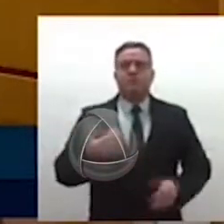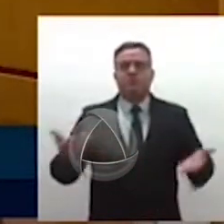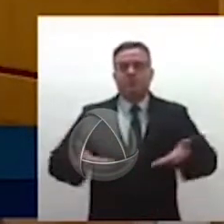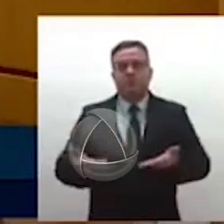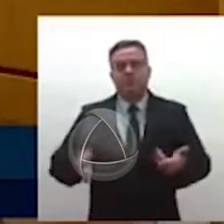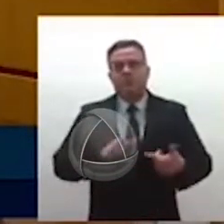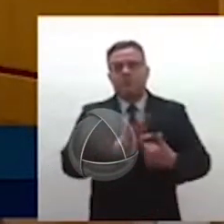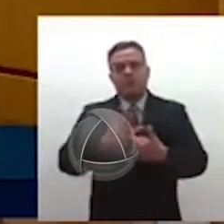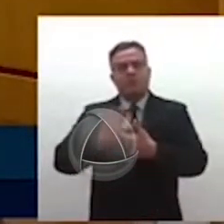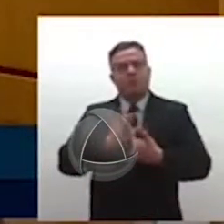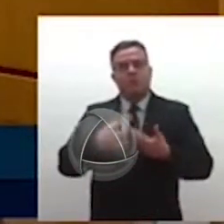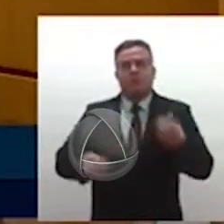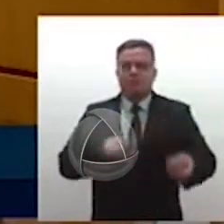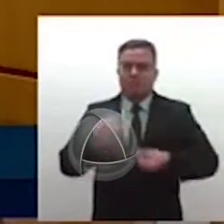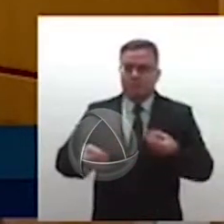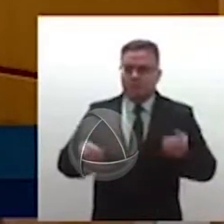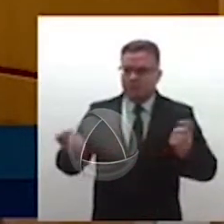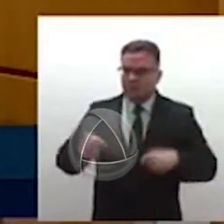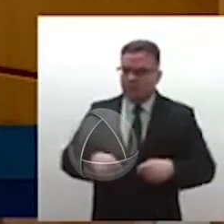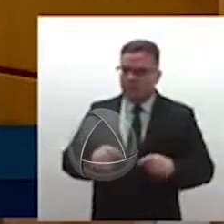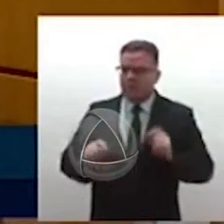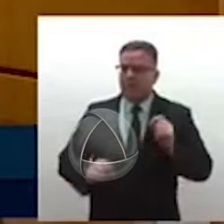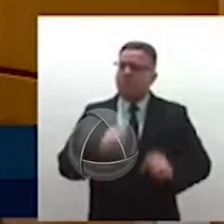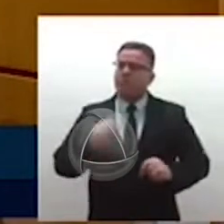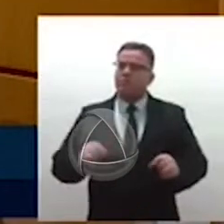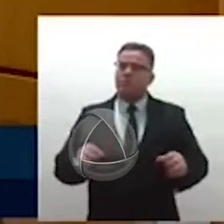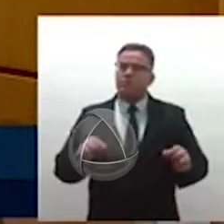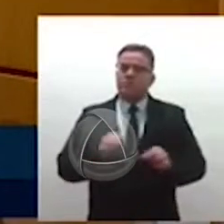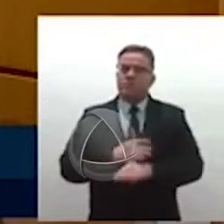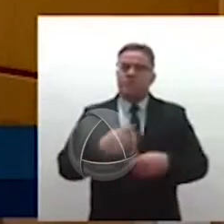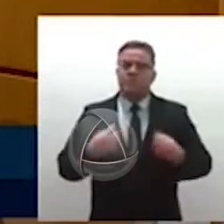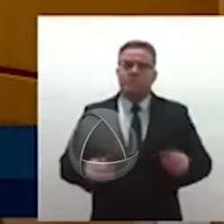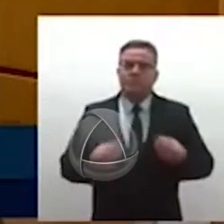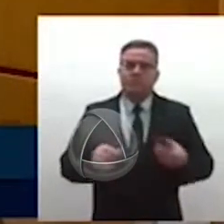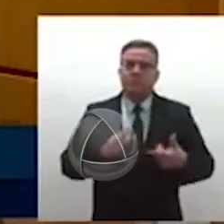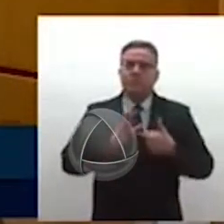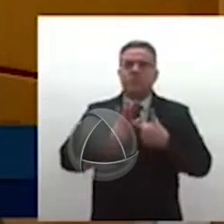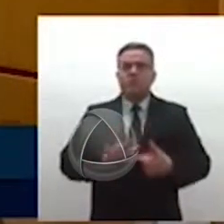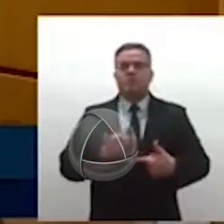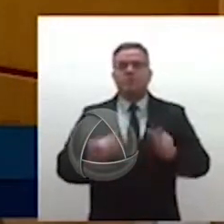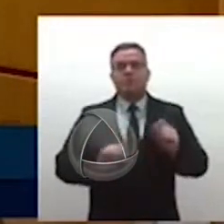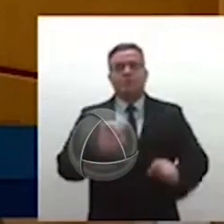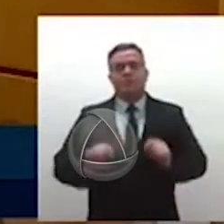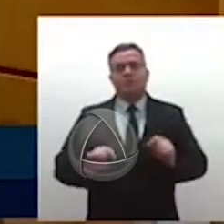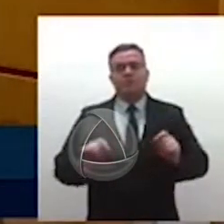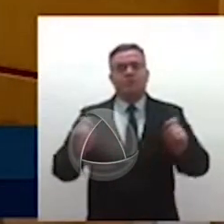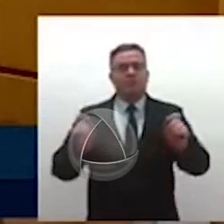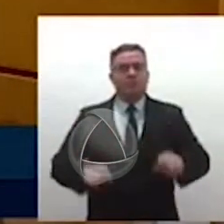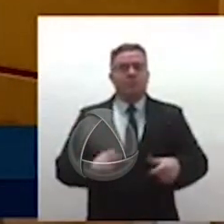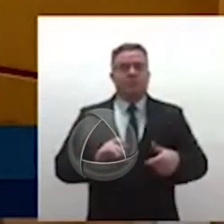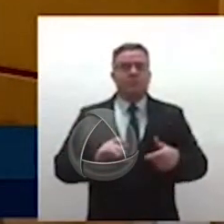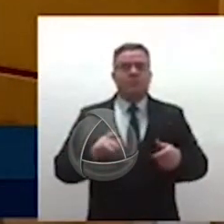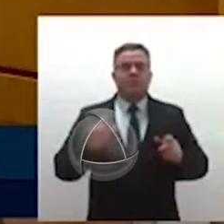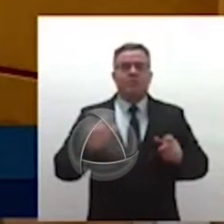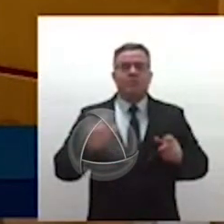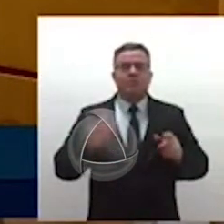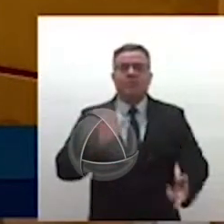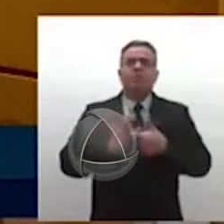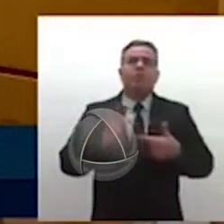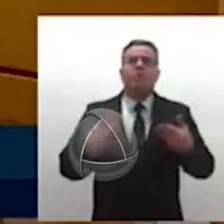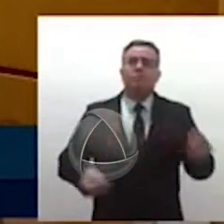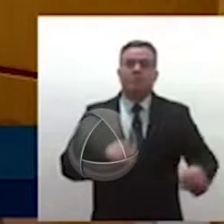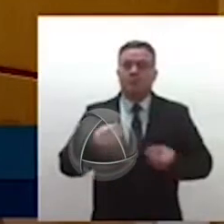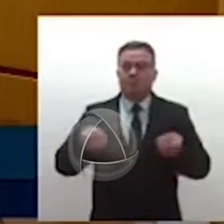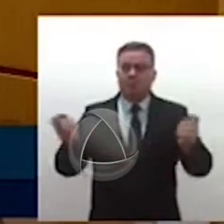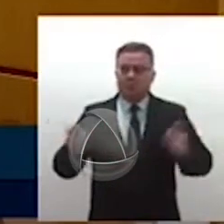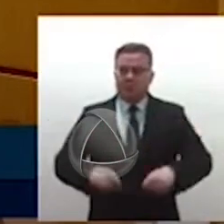aqui aos deputados uma reportagem que saiu colocando exatamente o que é que gera no nosso estado em função